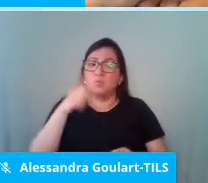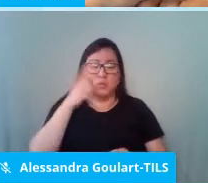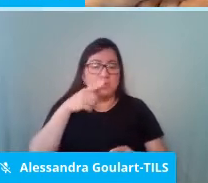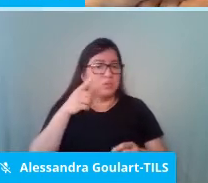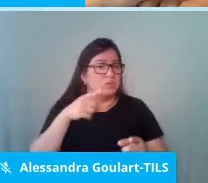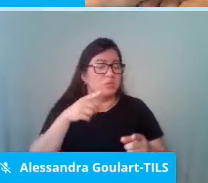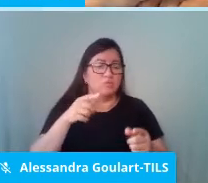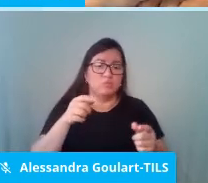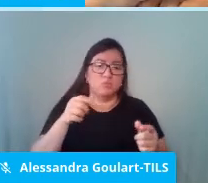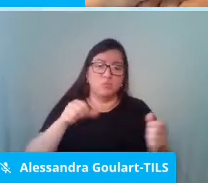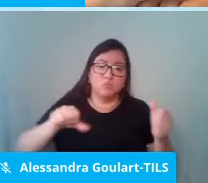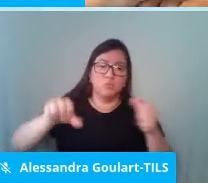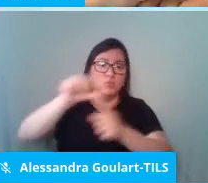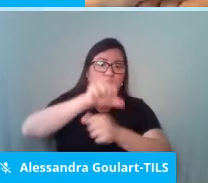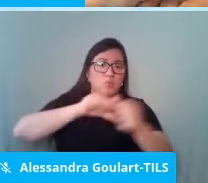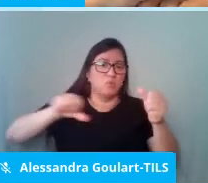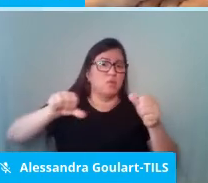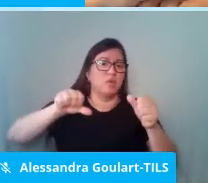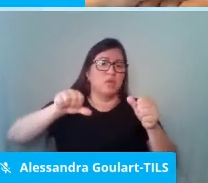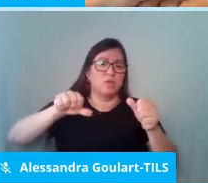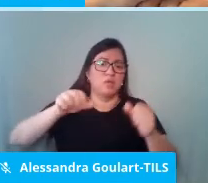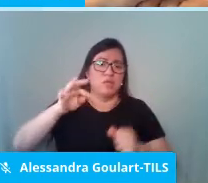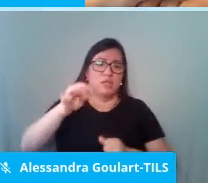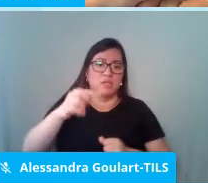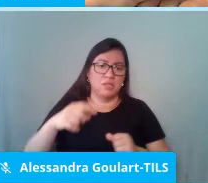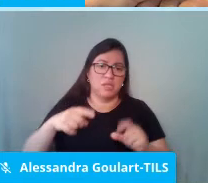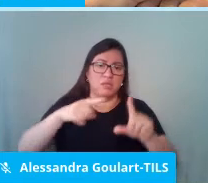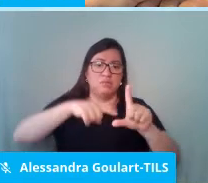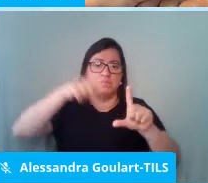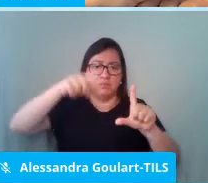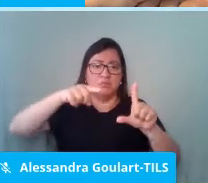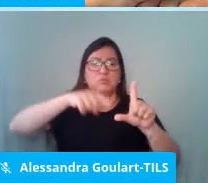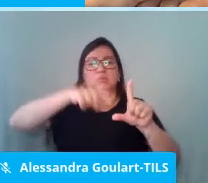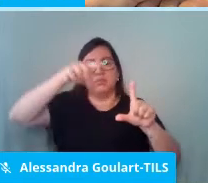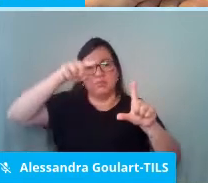né? O próximo, por favor, Marco.